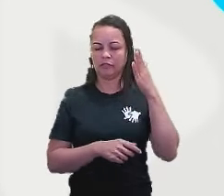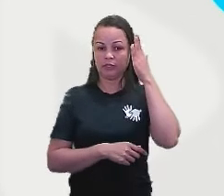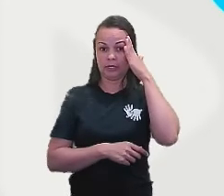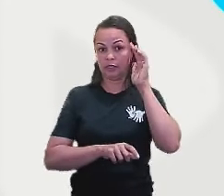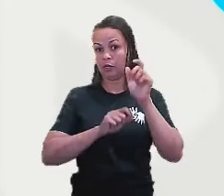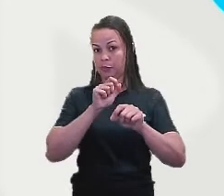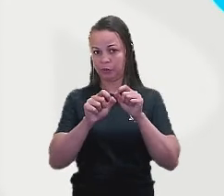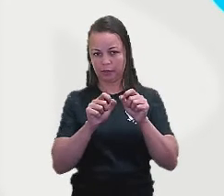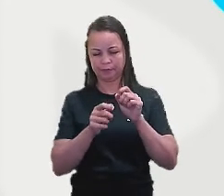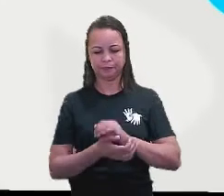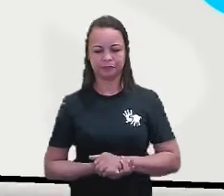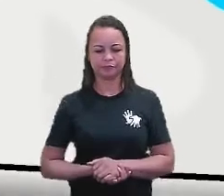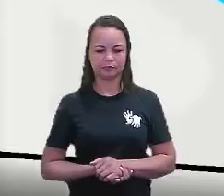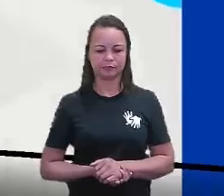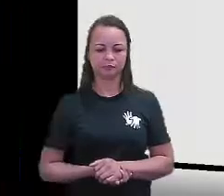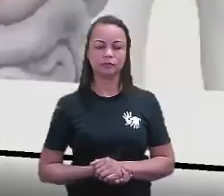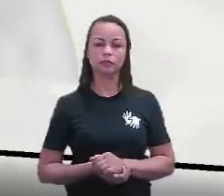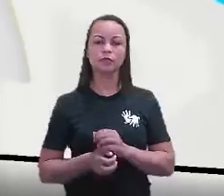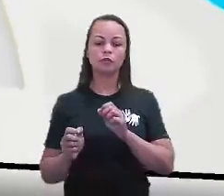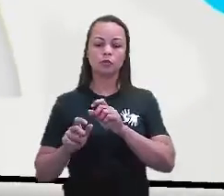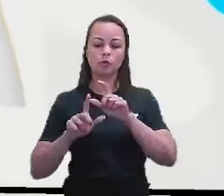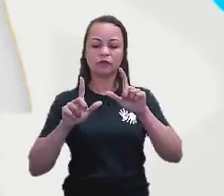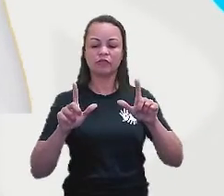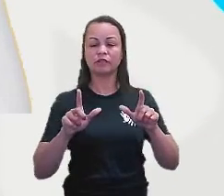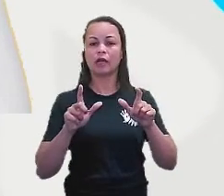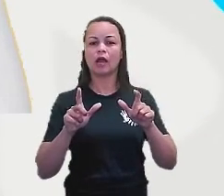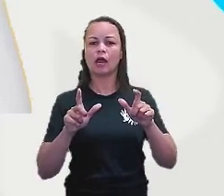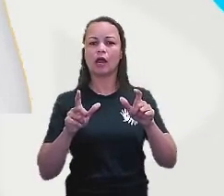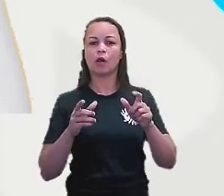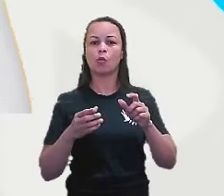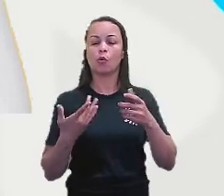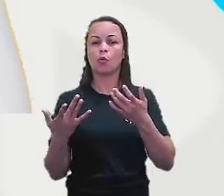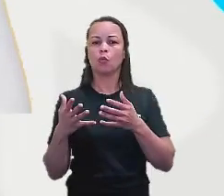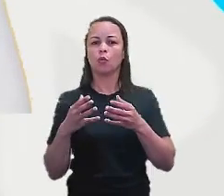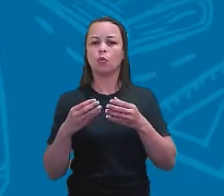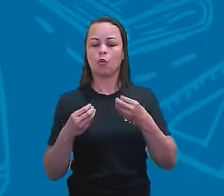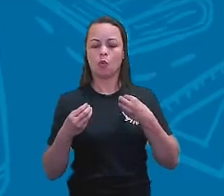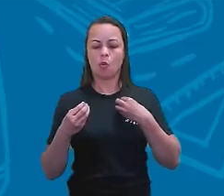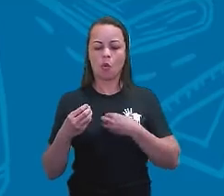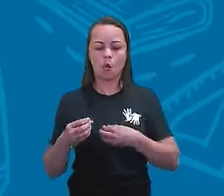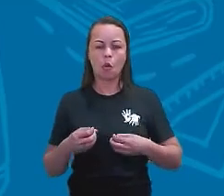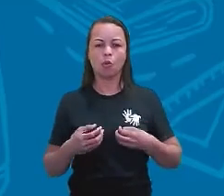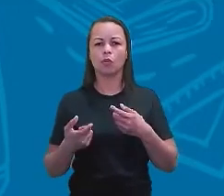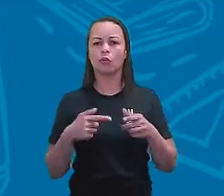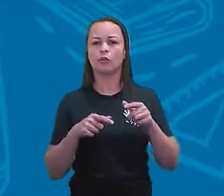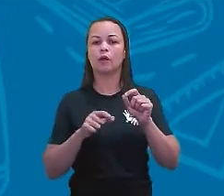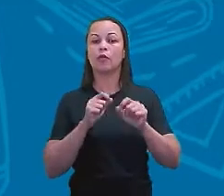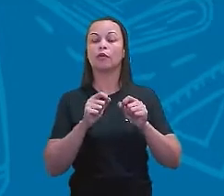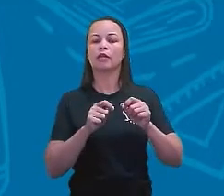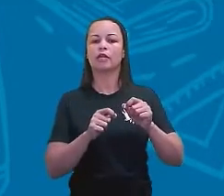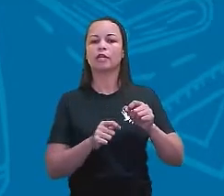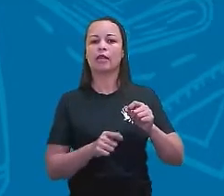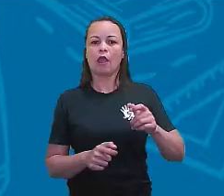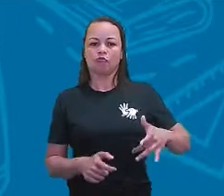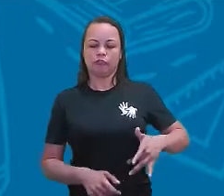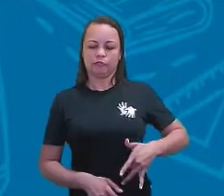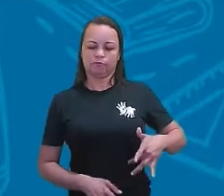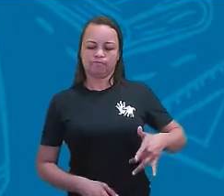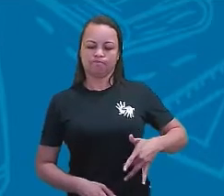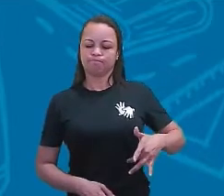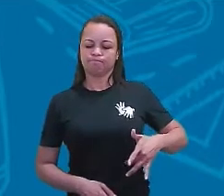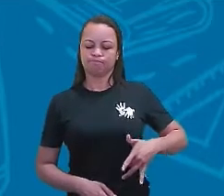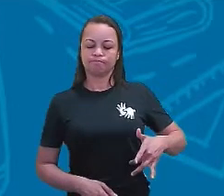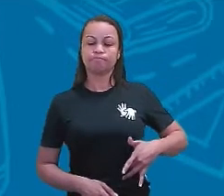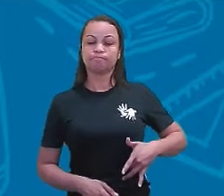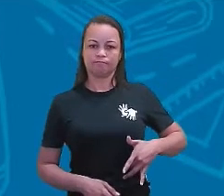coisa. Primeiro órgão que vai estar envolvido com tudo isso, volta aqui comigo, por favor, Júlio, é o fígado. Pensa assim. Então quer